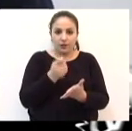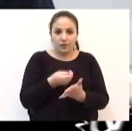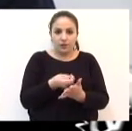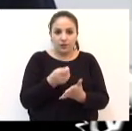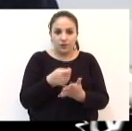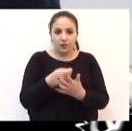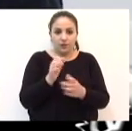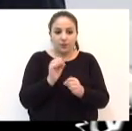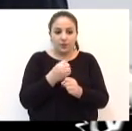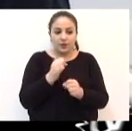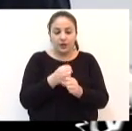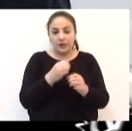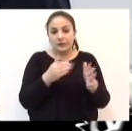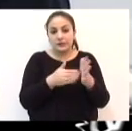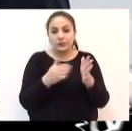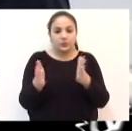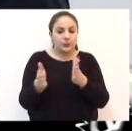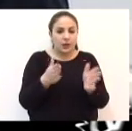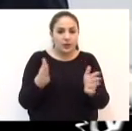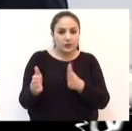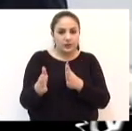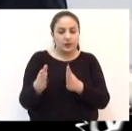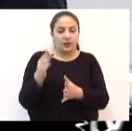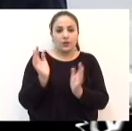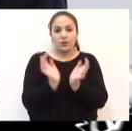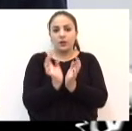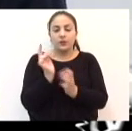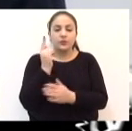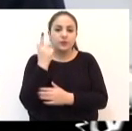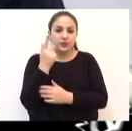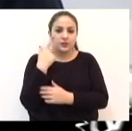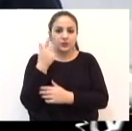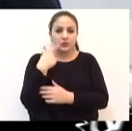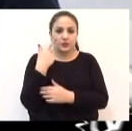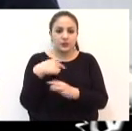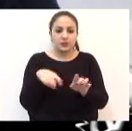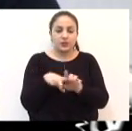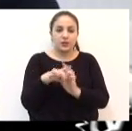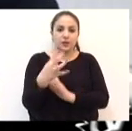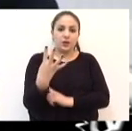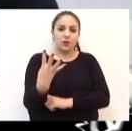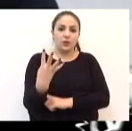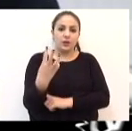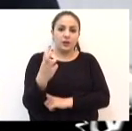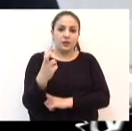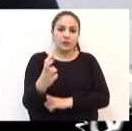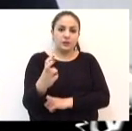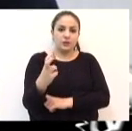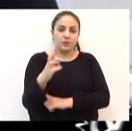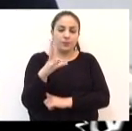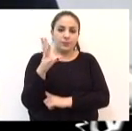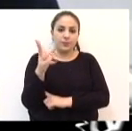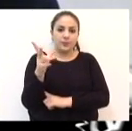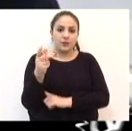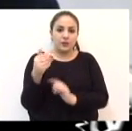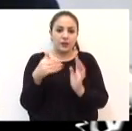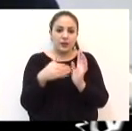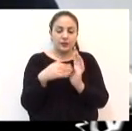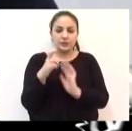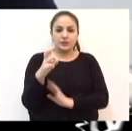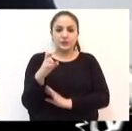obra estimada, colegas vereadores, em 45 milhões a 50